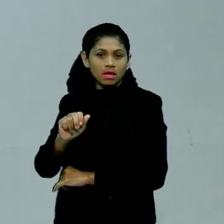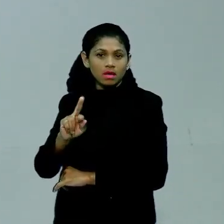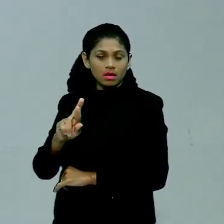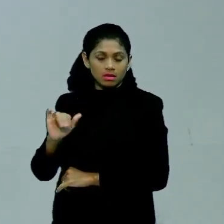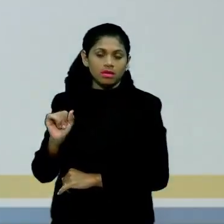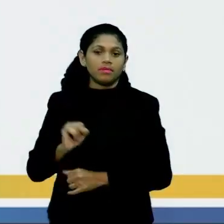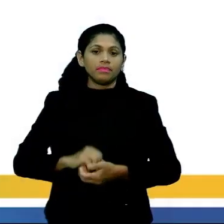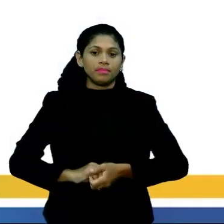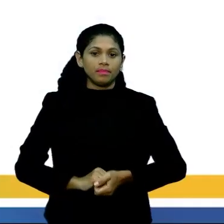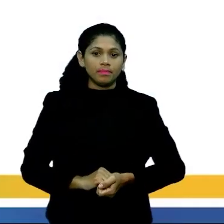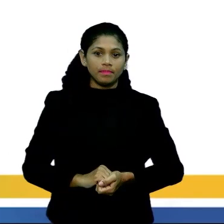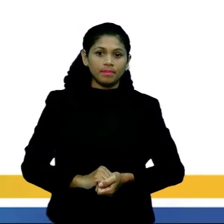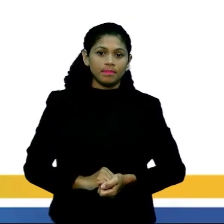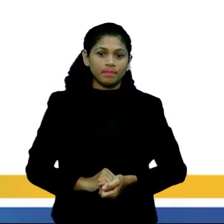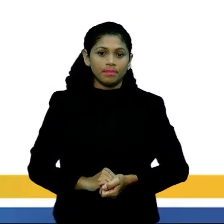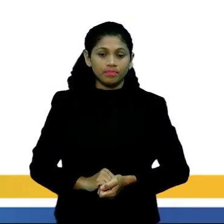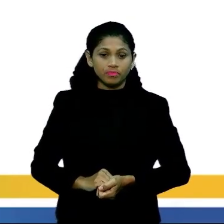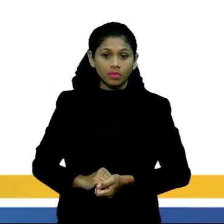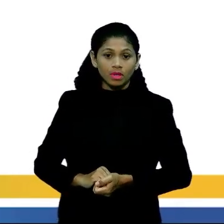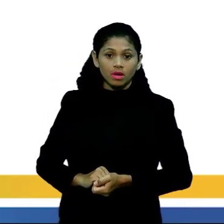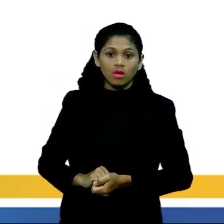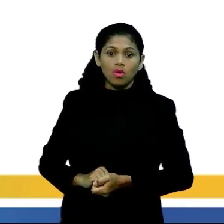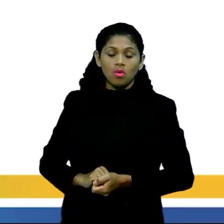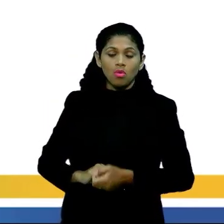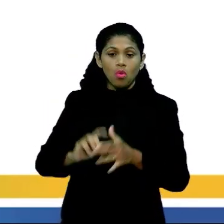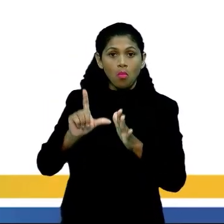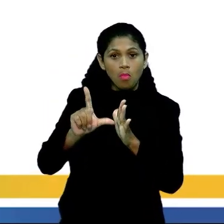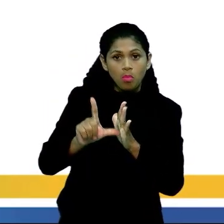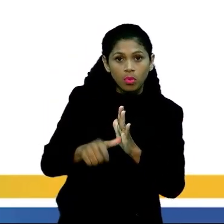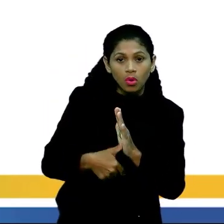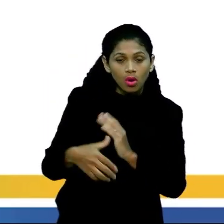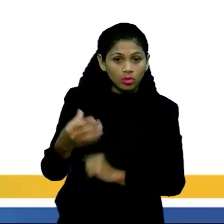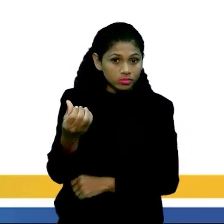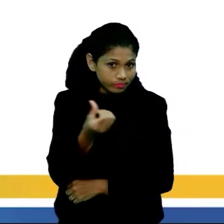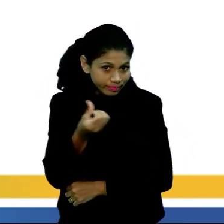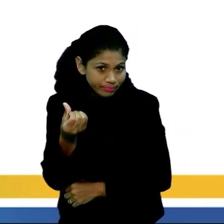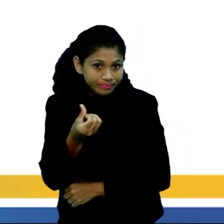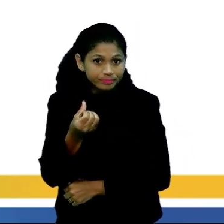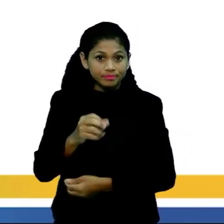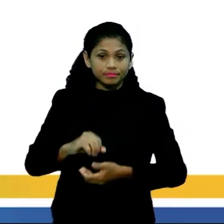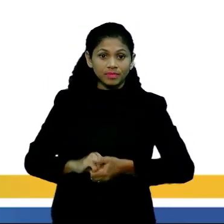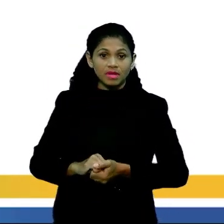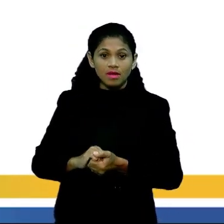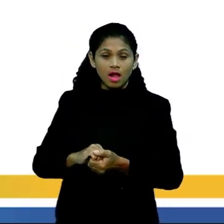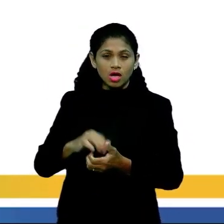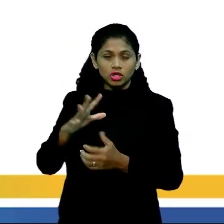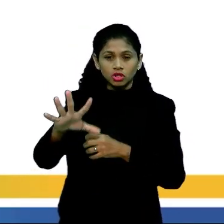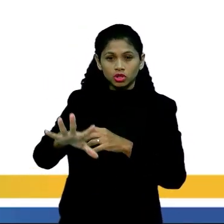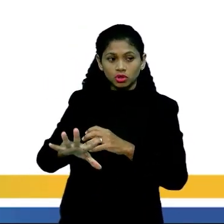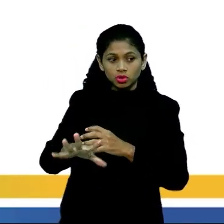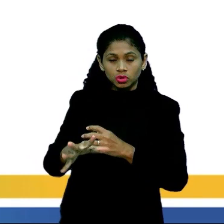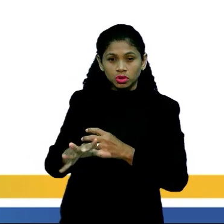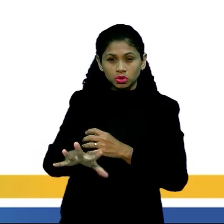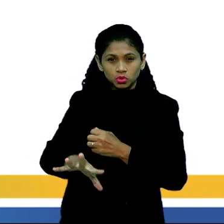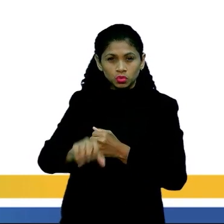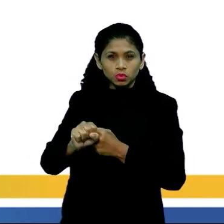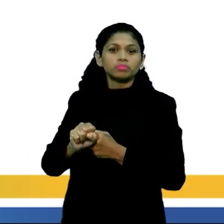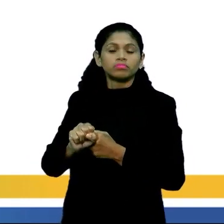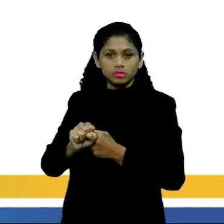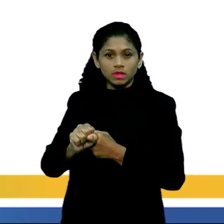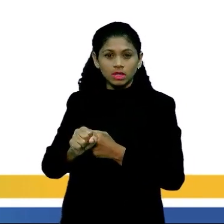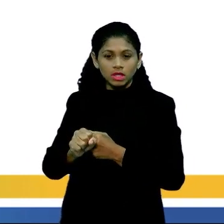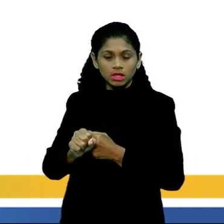imantação. Próximo processo é a filtração. Na filtração, há necessidade de se usar um